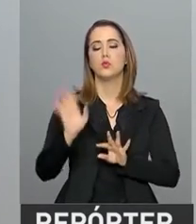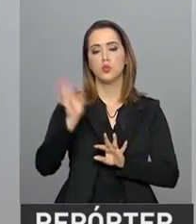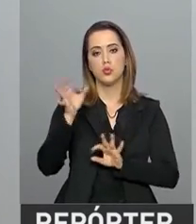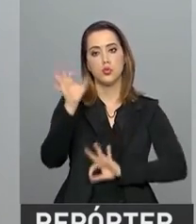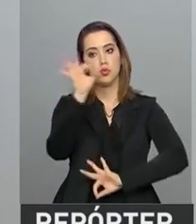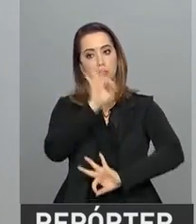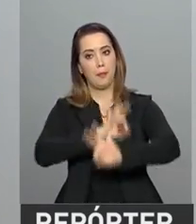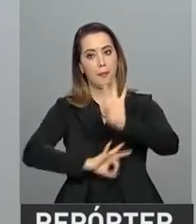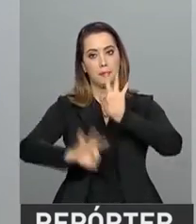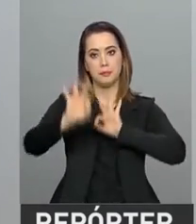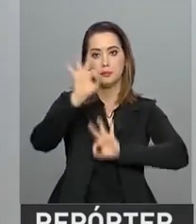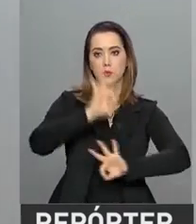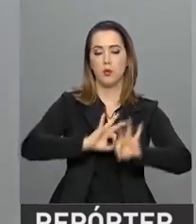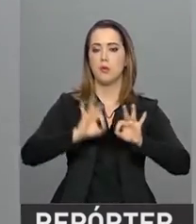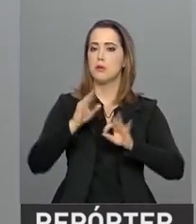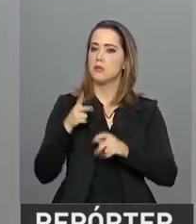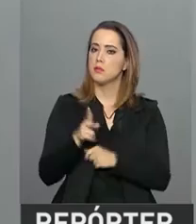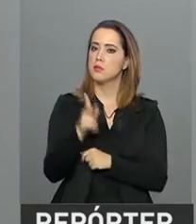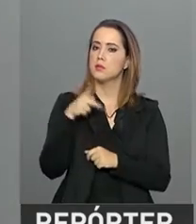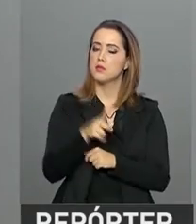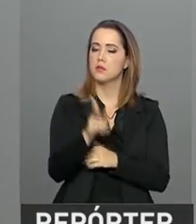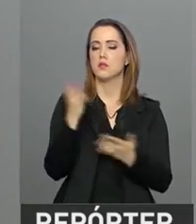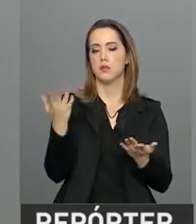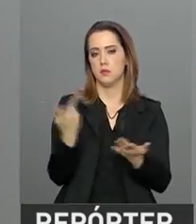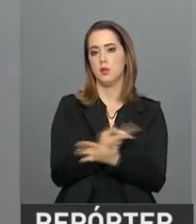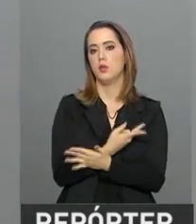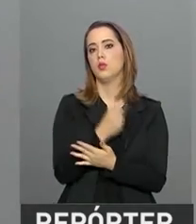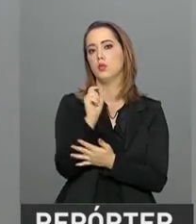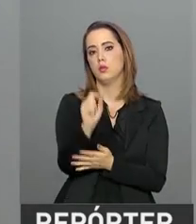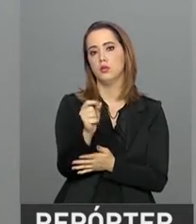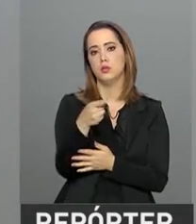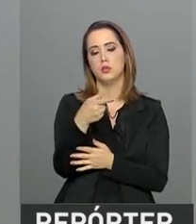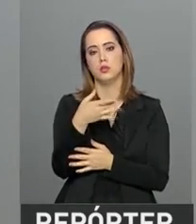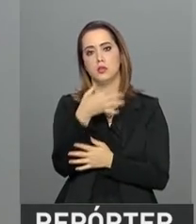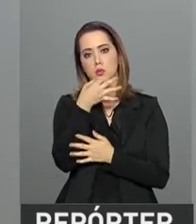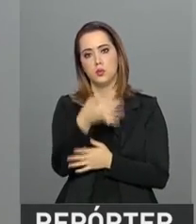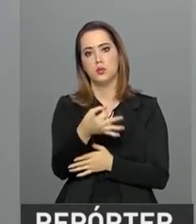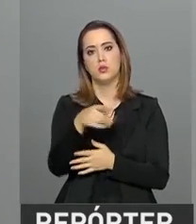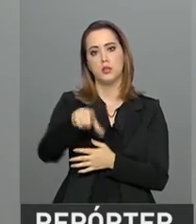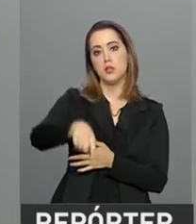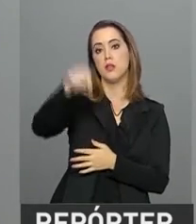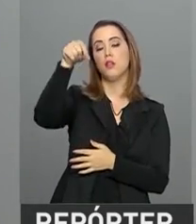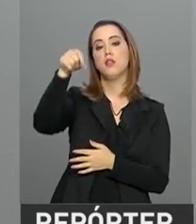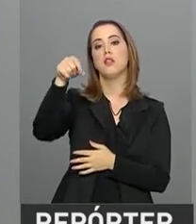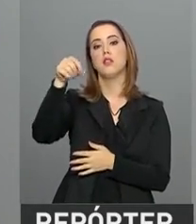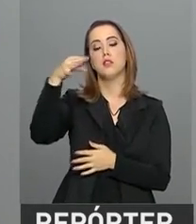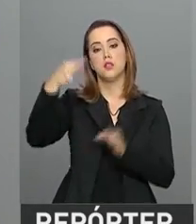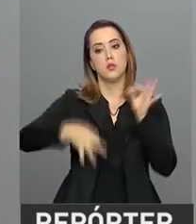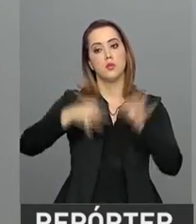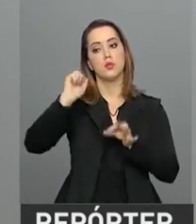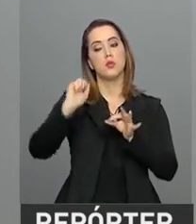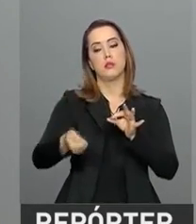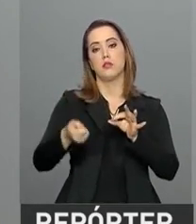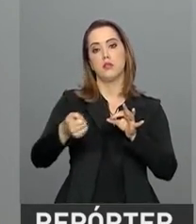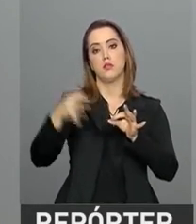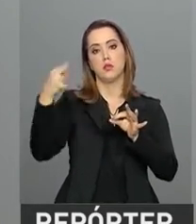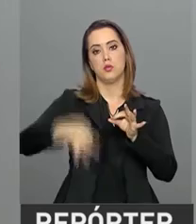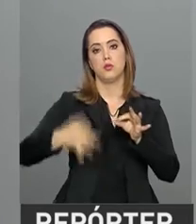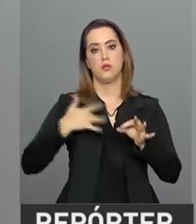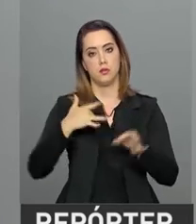preparada, como sempre é, para dar decisões na área de saúde, que é uma área muito técnica, e